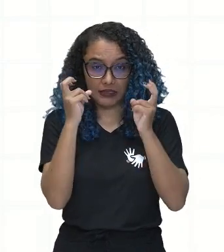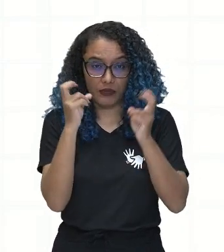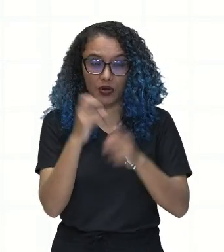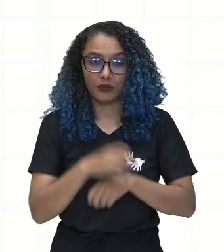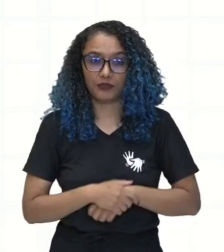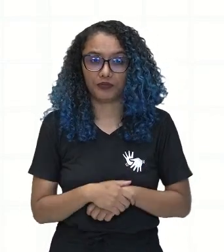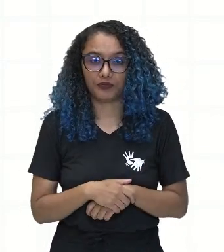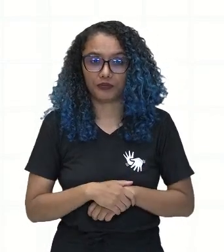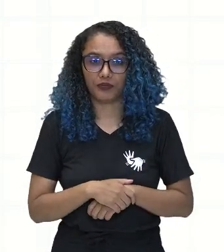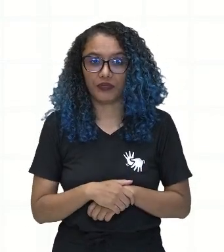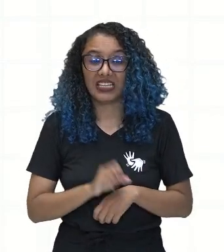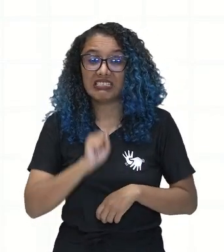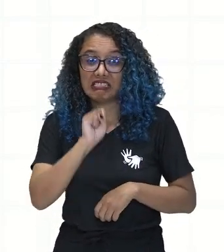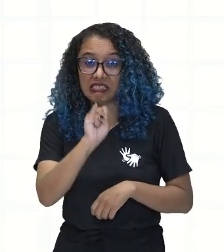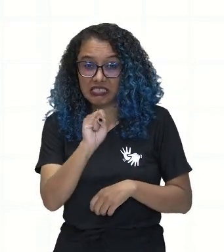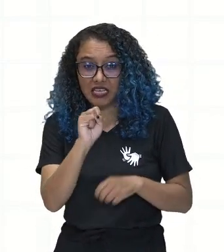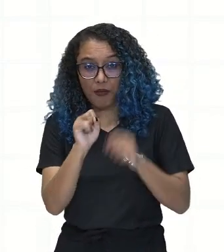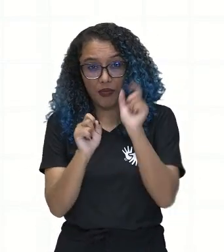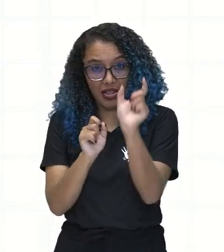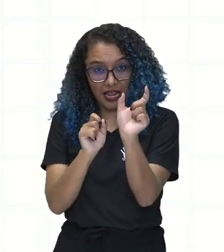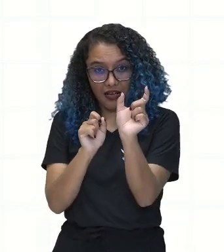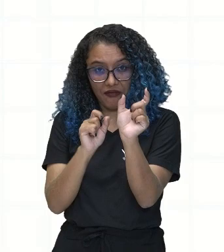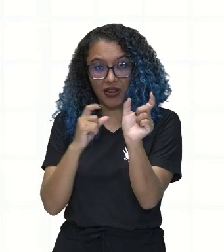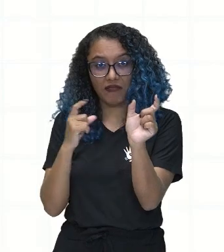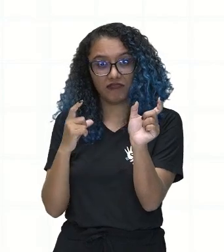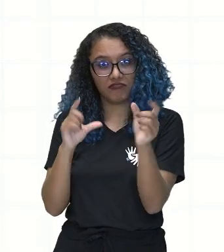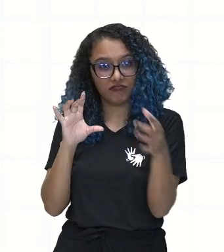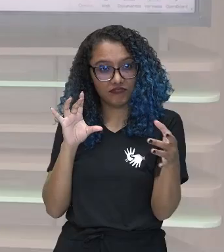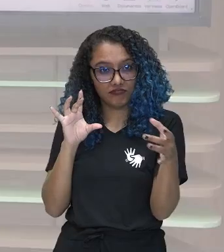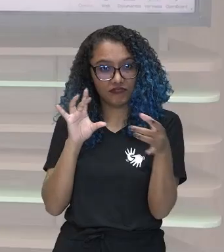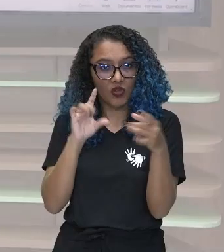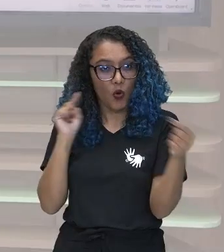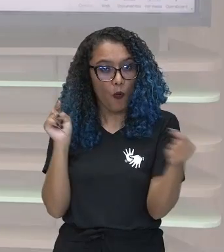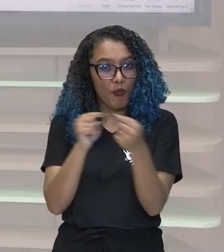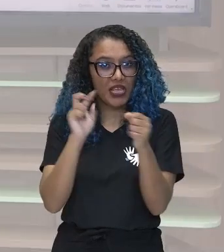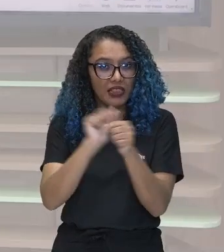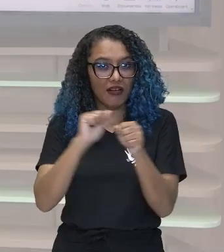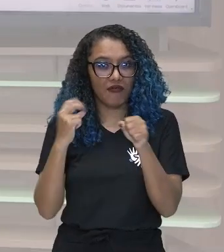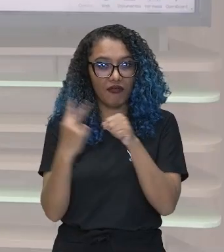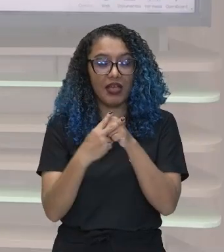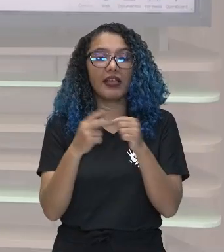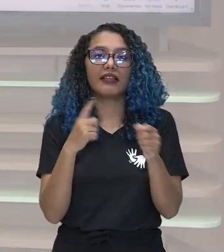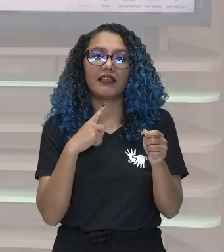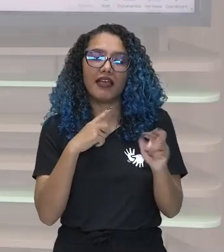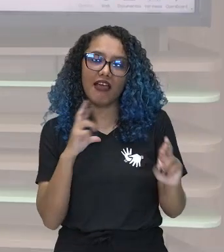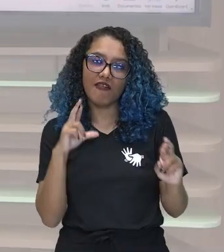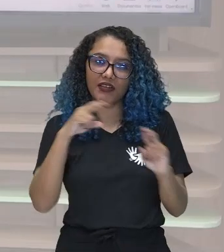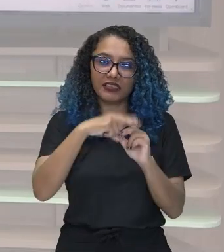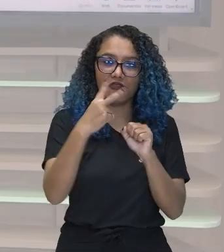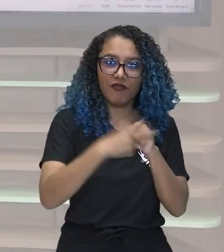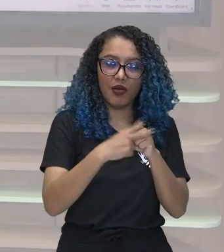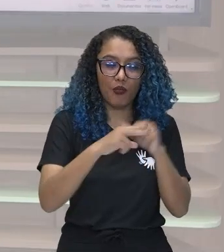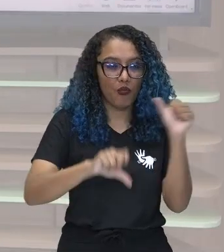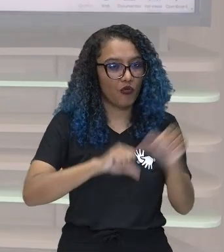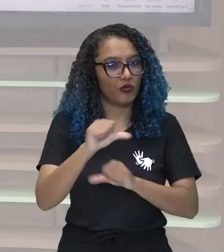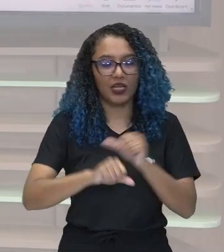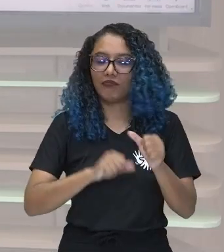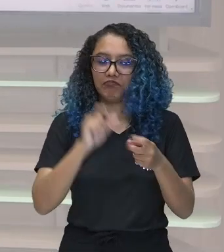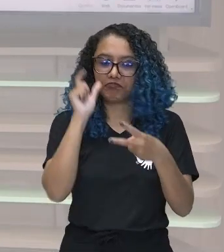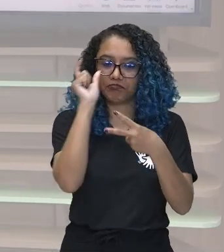ali advérbio, ele tiver essa relação com o verbo, ele não pode mudar. Meio,